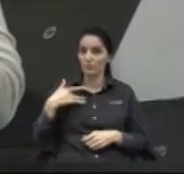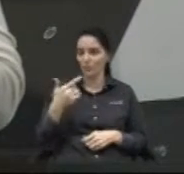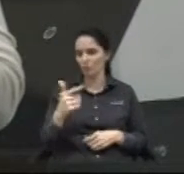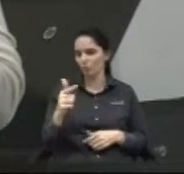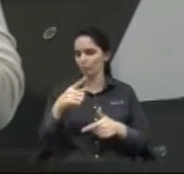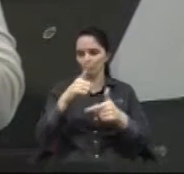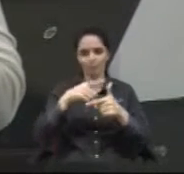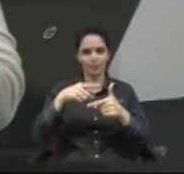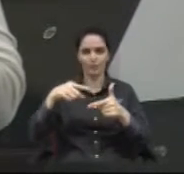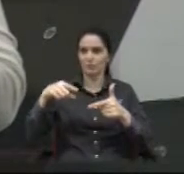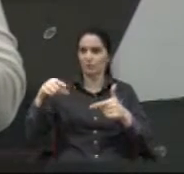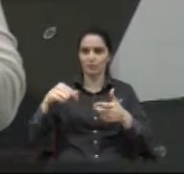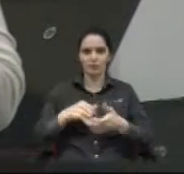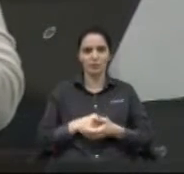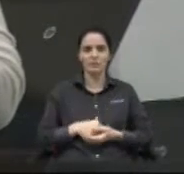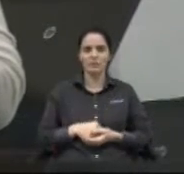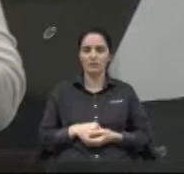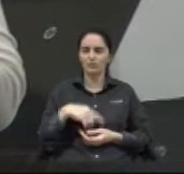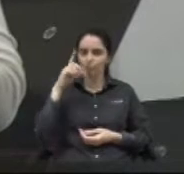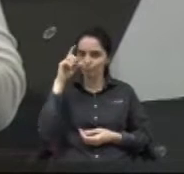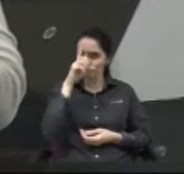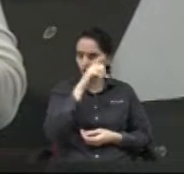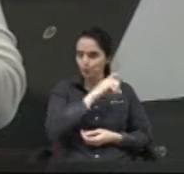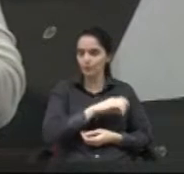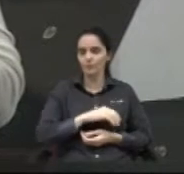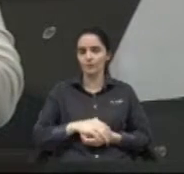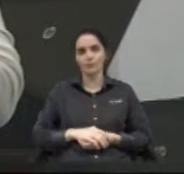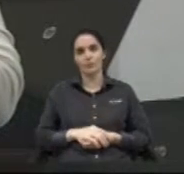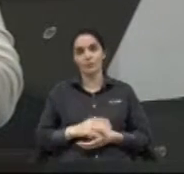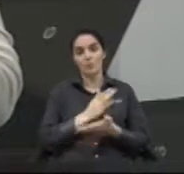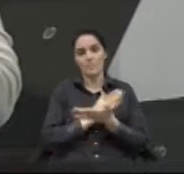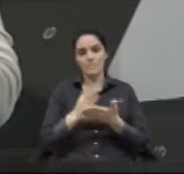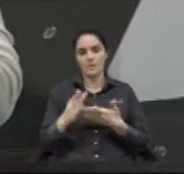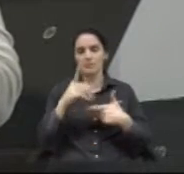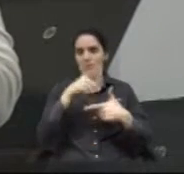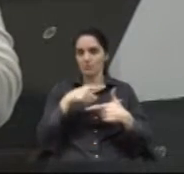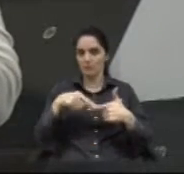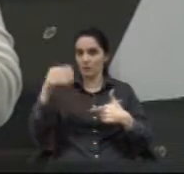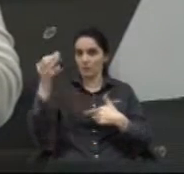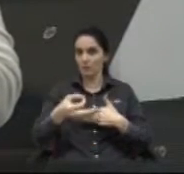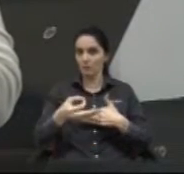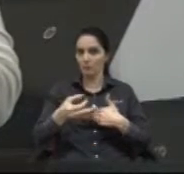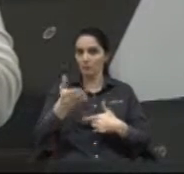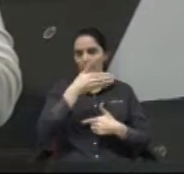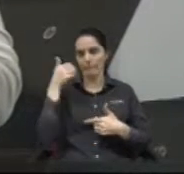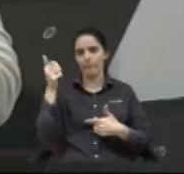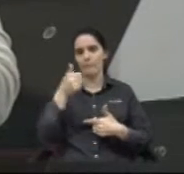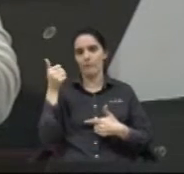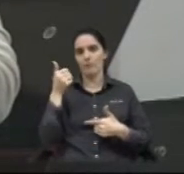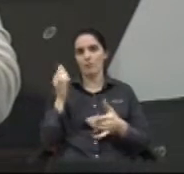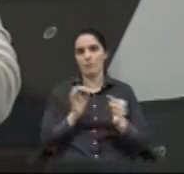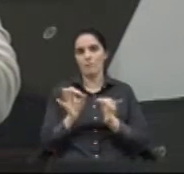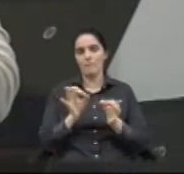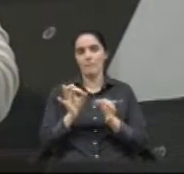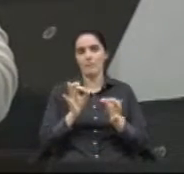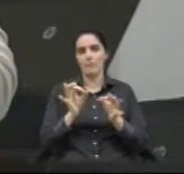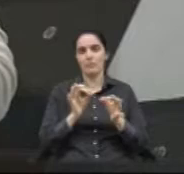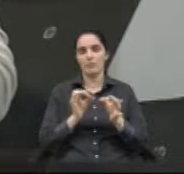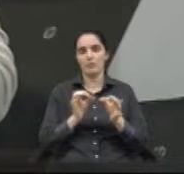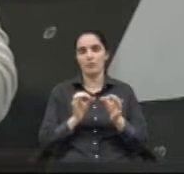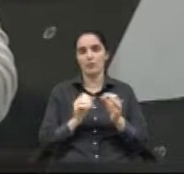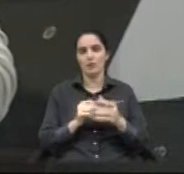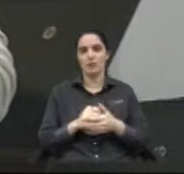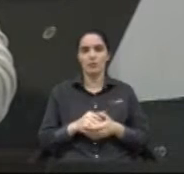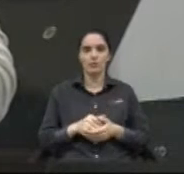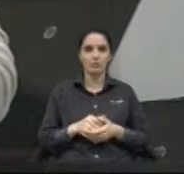número, a gente não tem consistência de dados. Então, a partir do momento que nós temos esses dados, então fica muito mais fácil, sim, elaborar projetos de